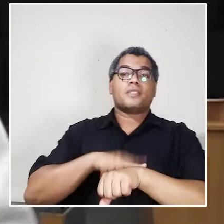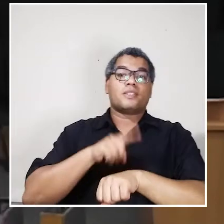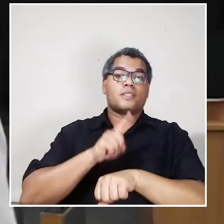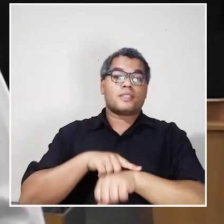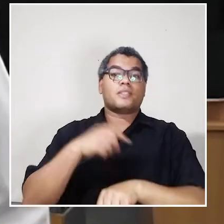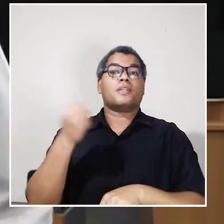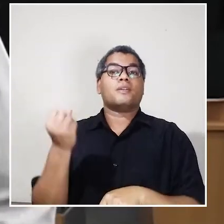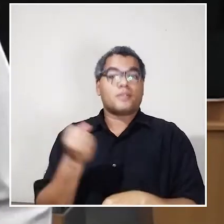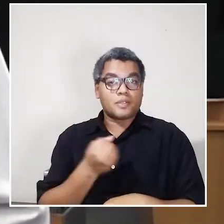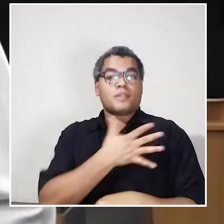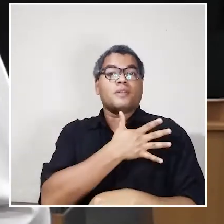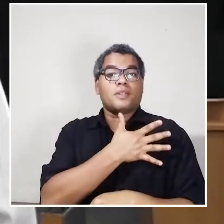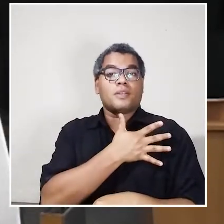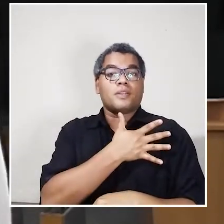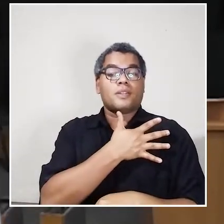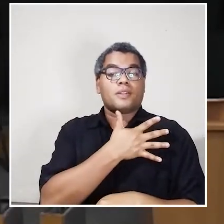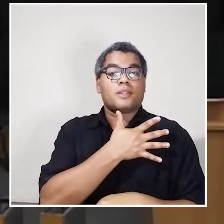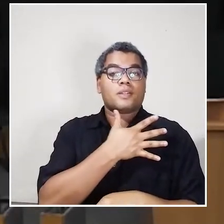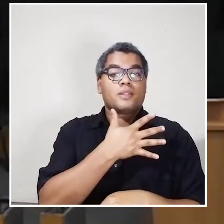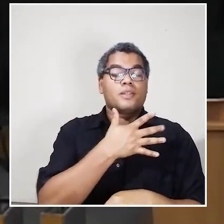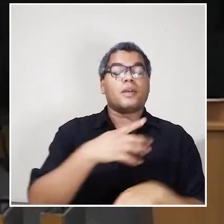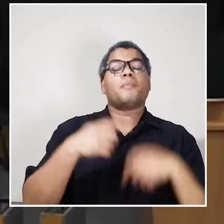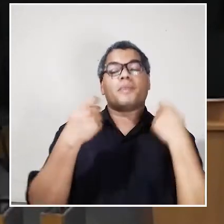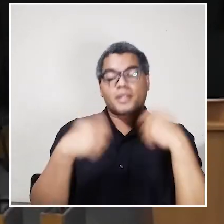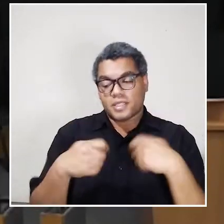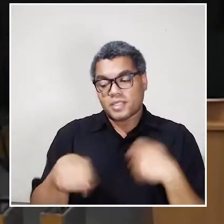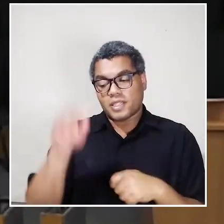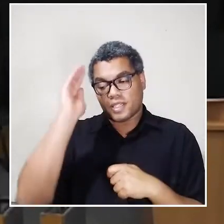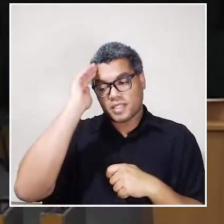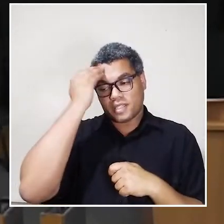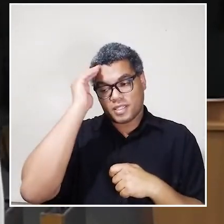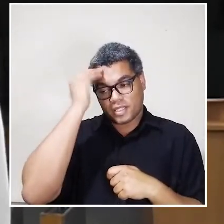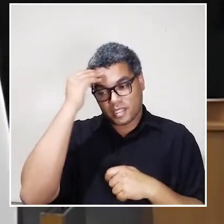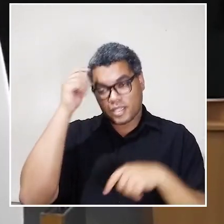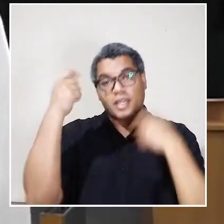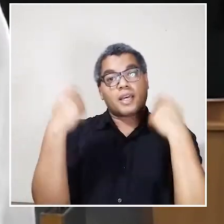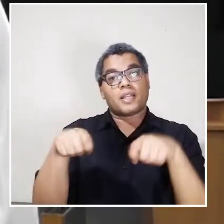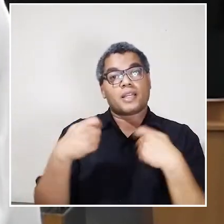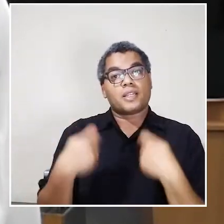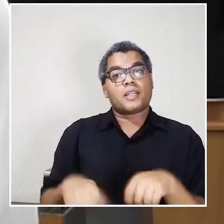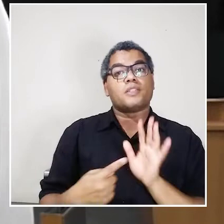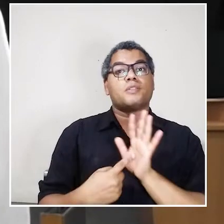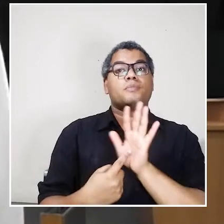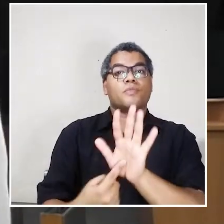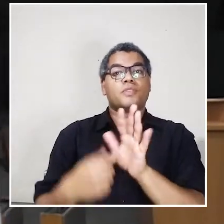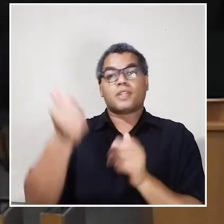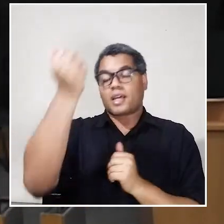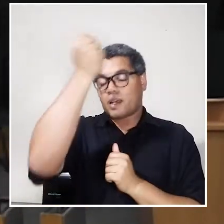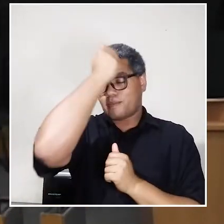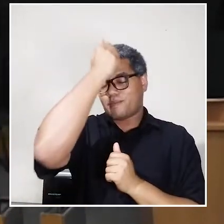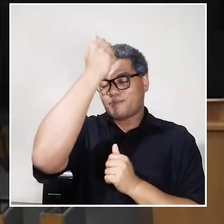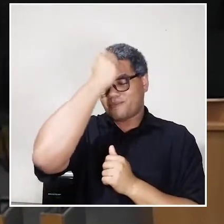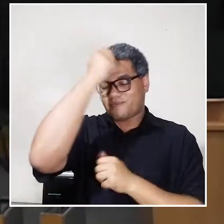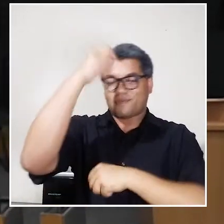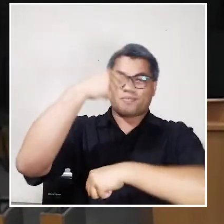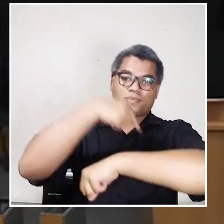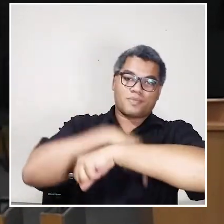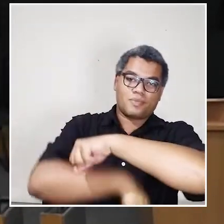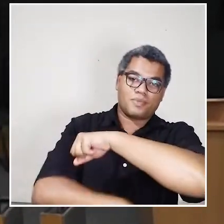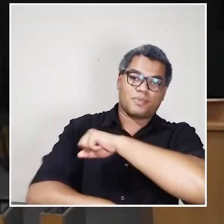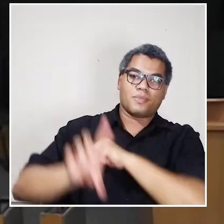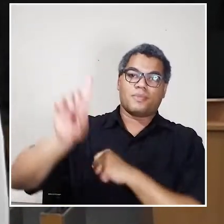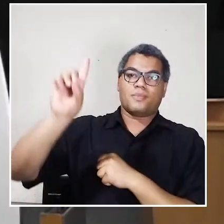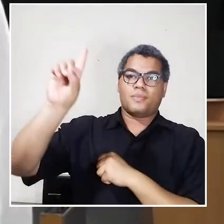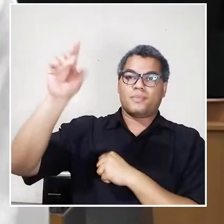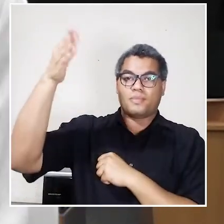tempos de restauração, que nós levemos em consideração a necessidade de demonstrar profunda contrição